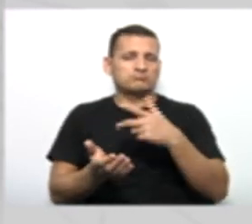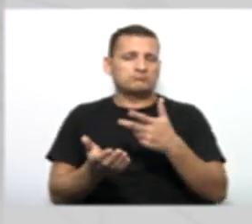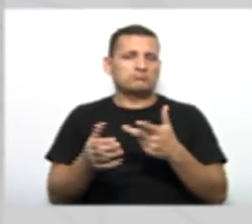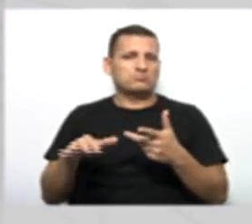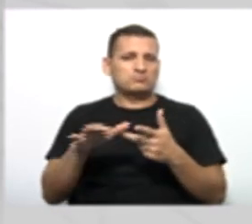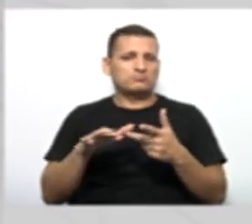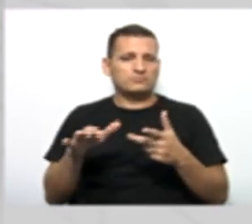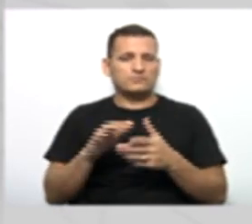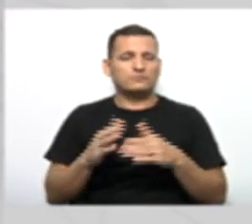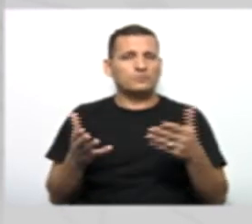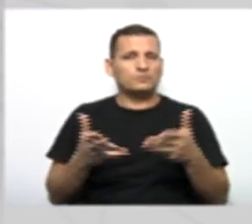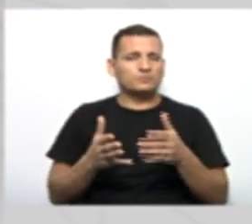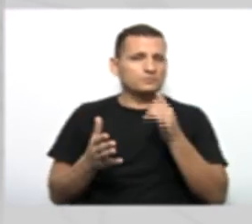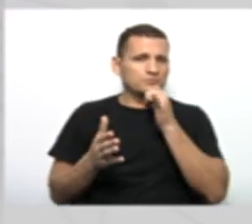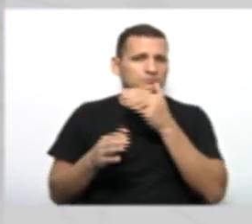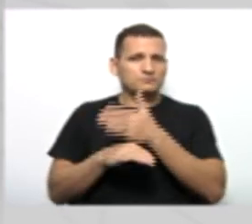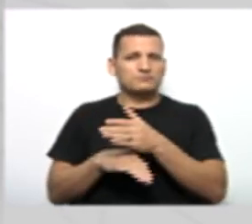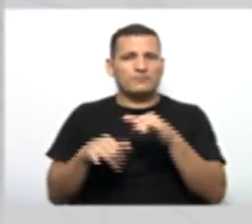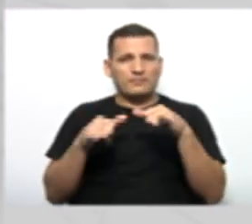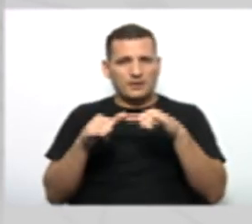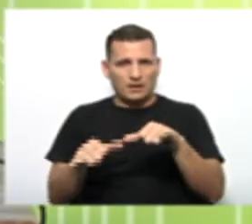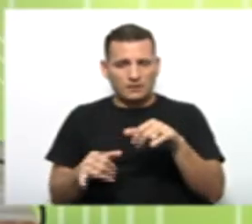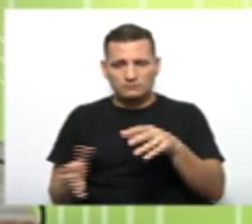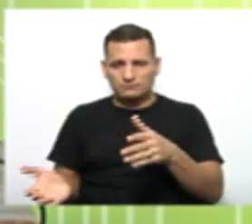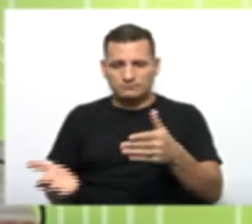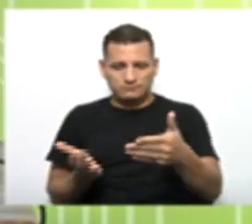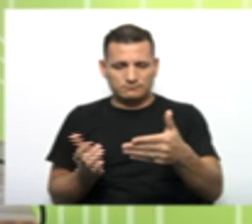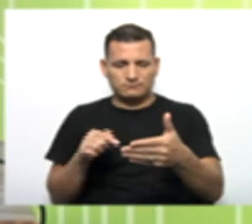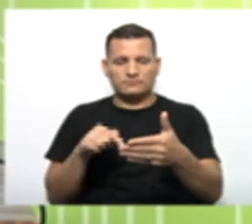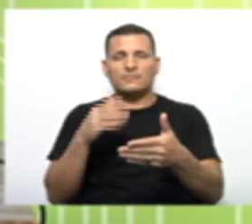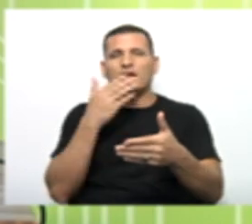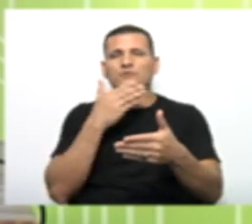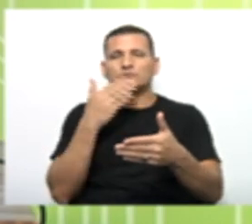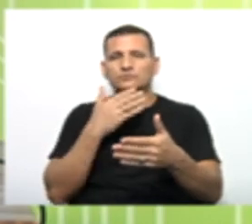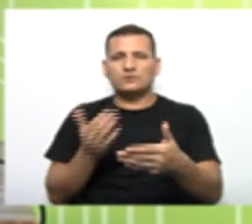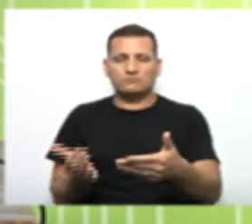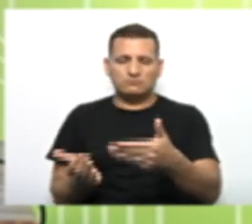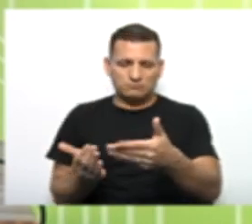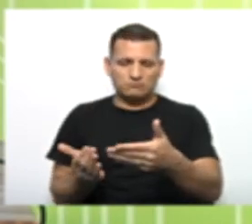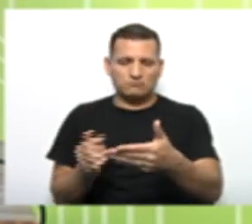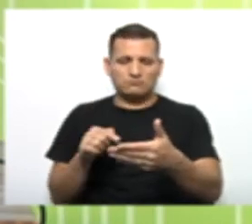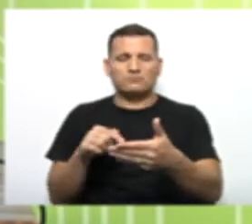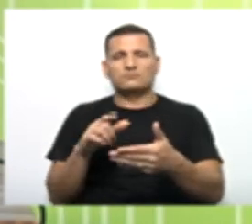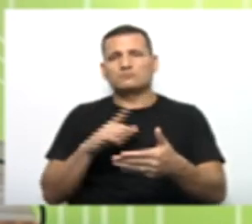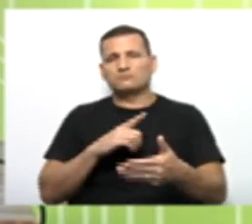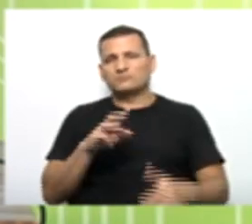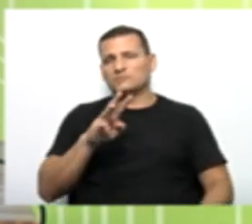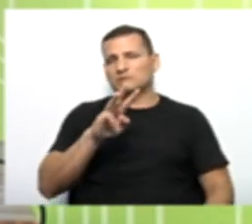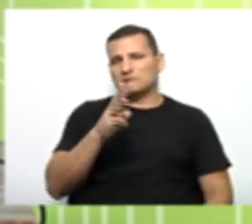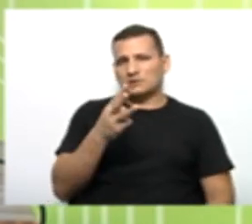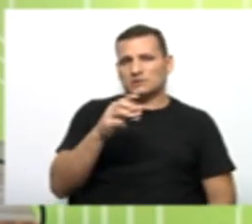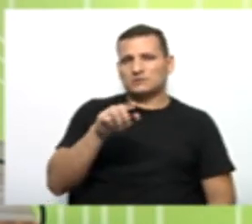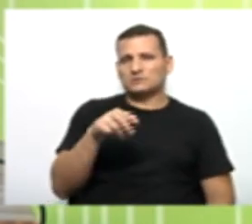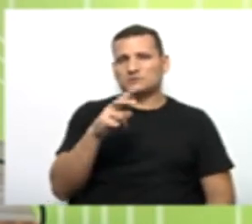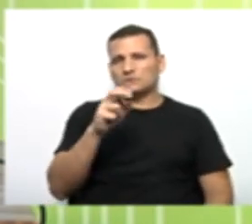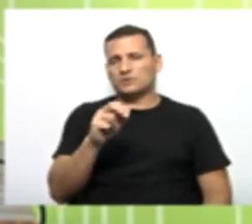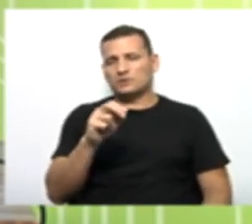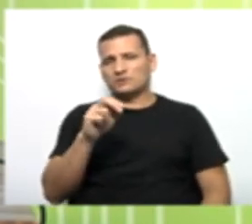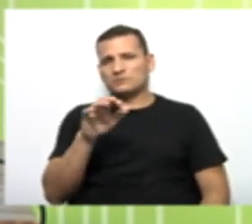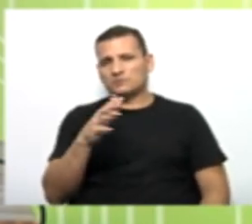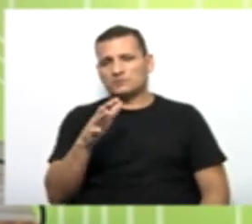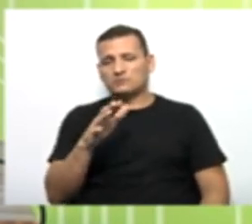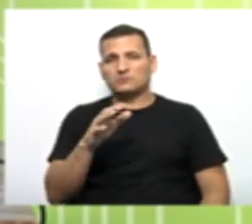Hoje nós vamos no mercado lá e vemos um pacote de açúcar cristal comum, ele está em cerca de R$ 3,50, enquanto um pacote de